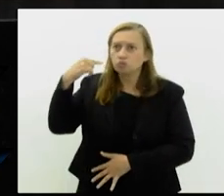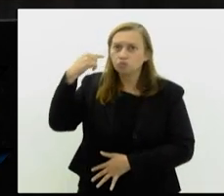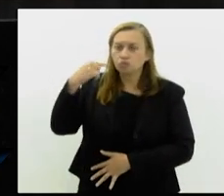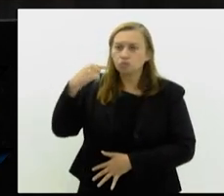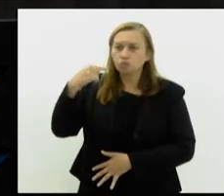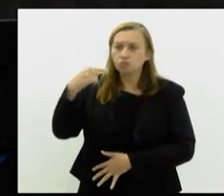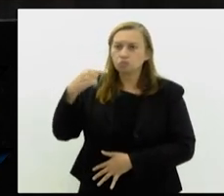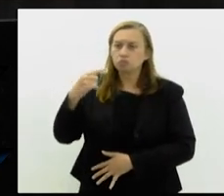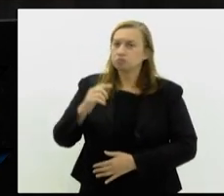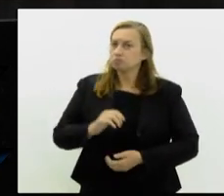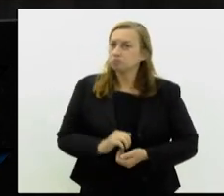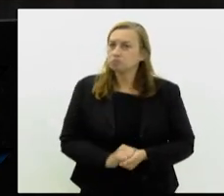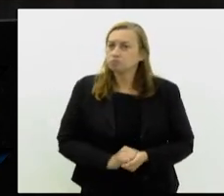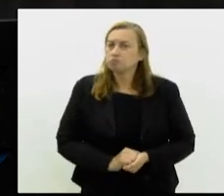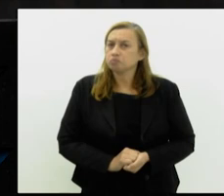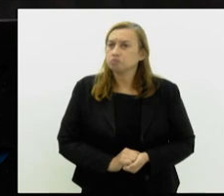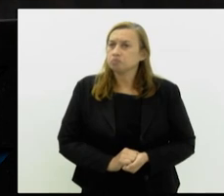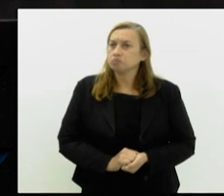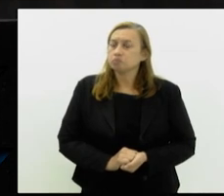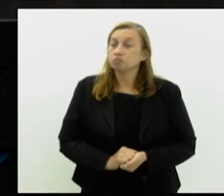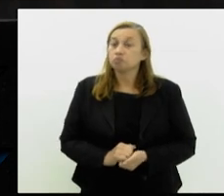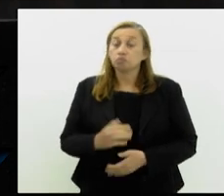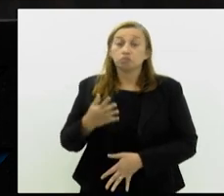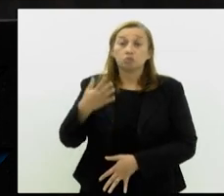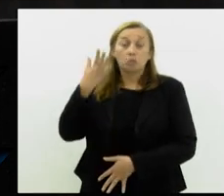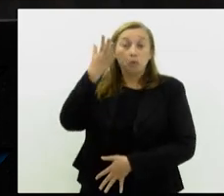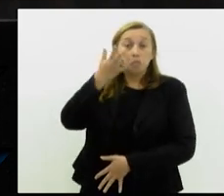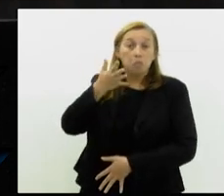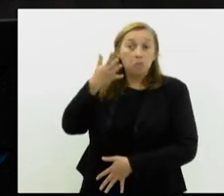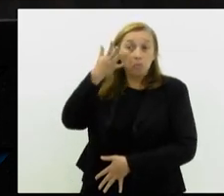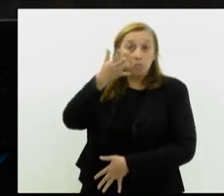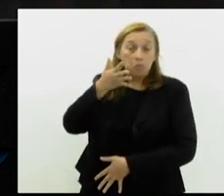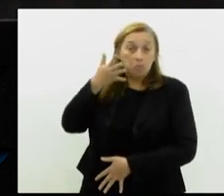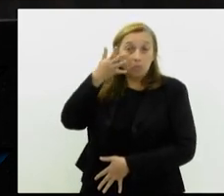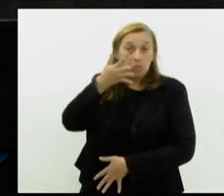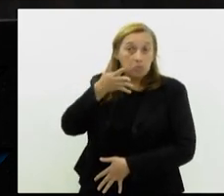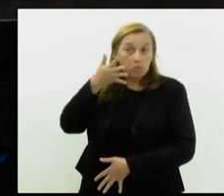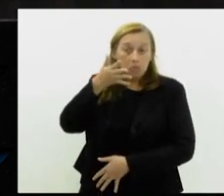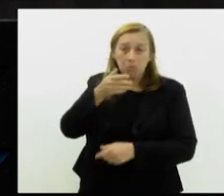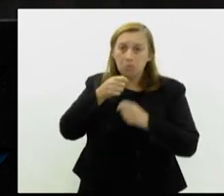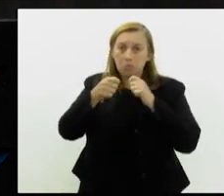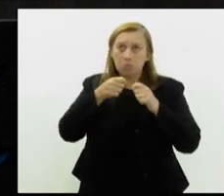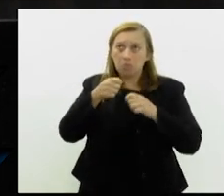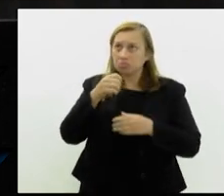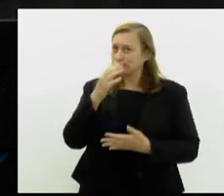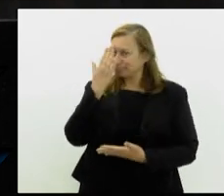uma sessão num discurso antissemita inacreditável